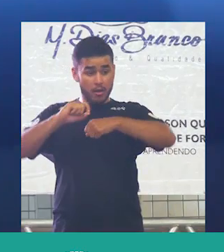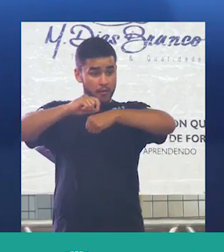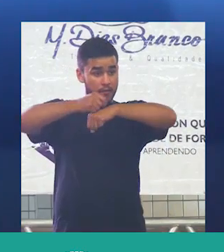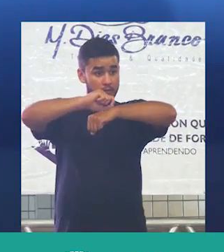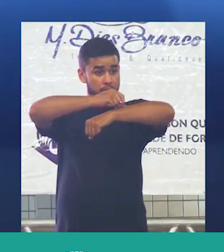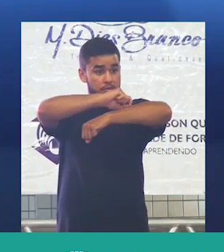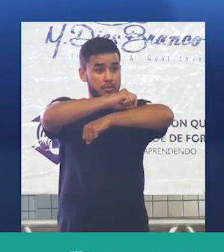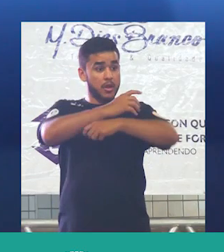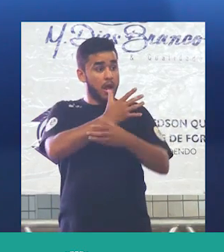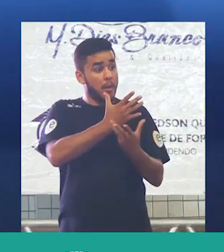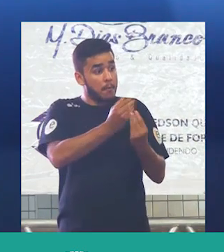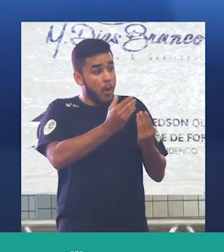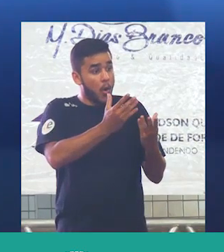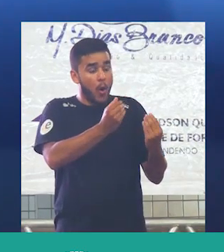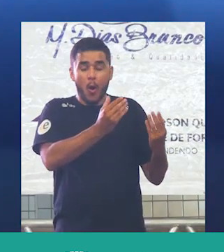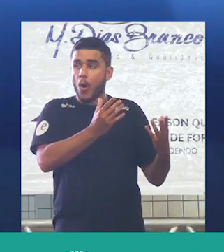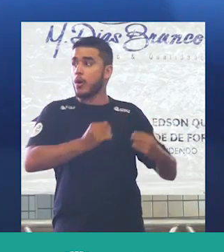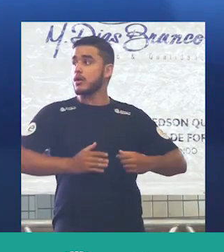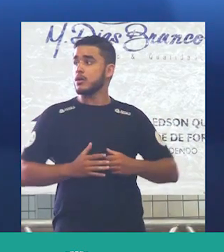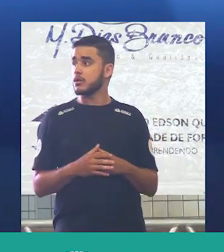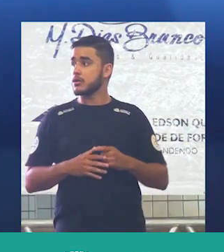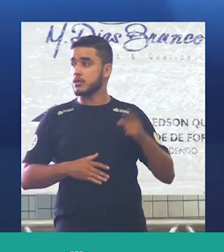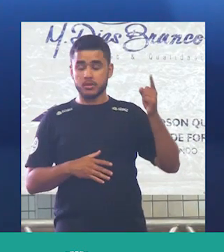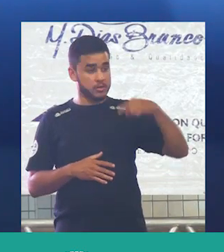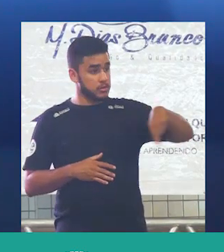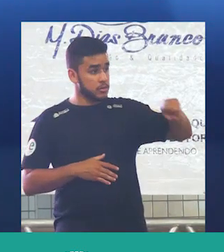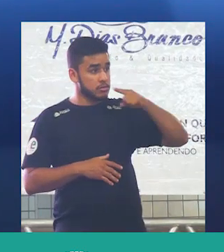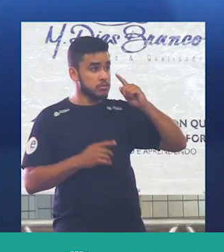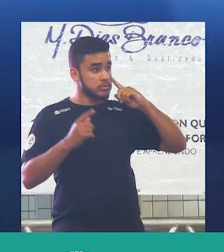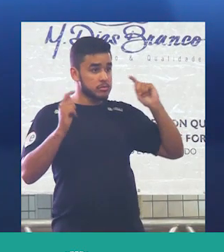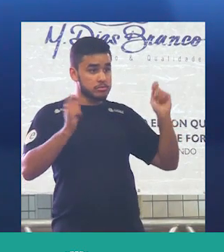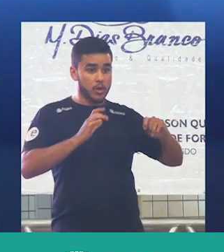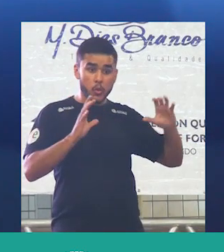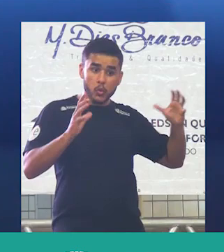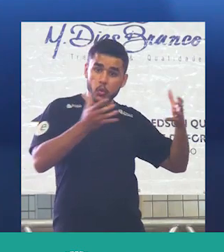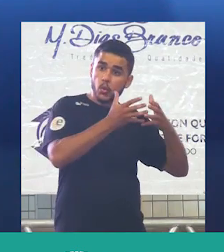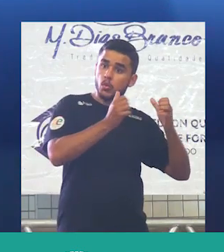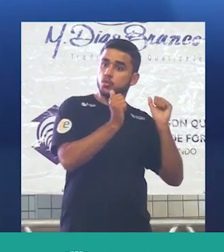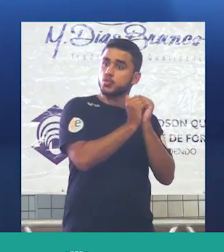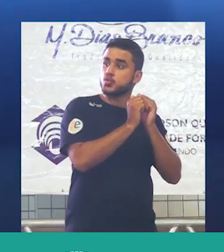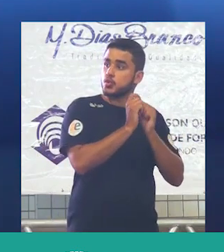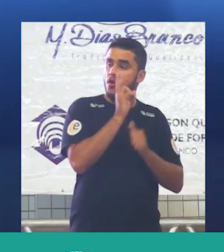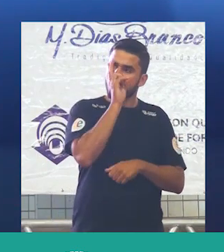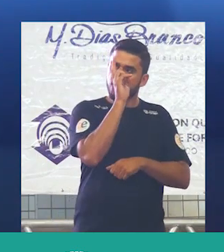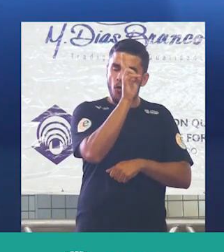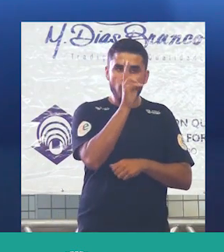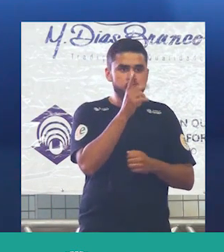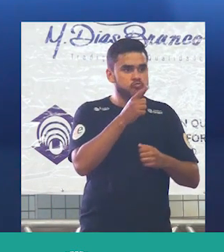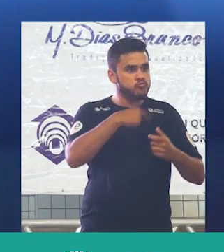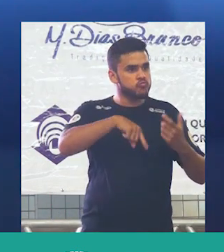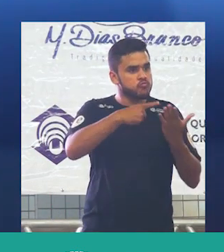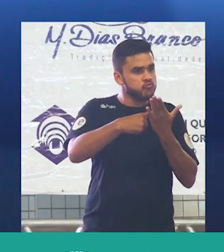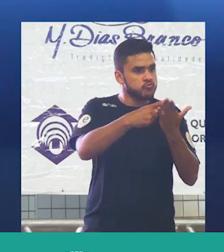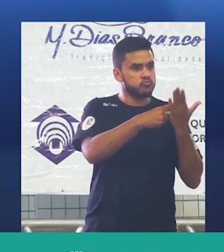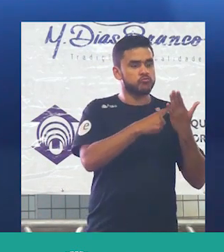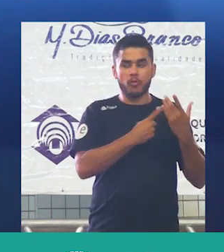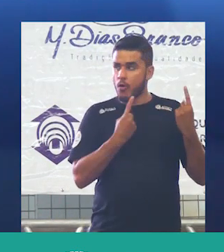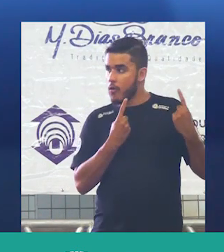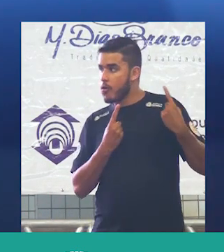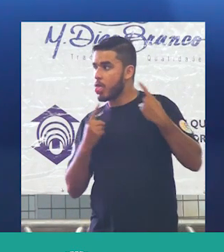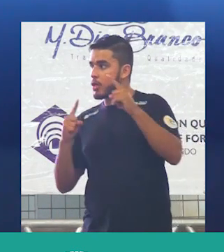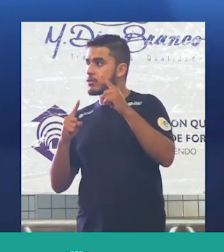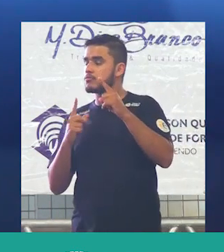formigas são em maior número. Se eles perceberem que juntos eles são fortes, o que vai ser da